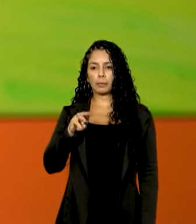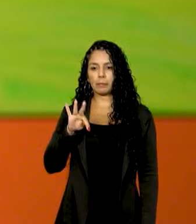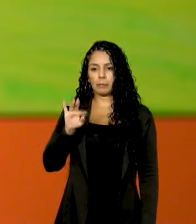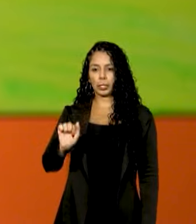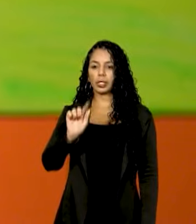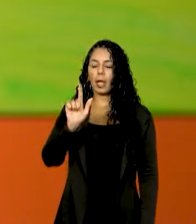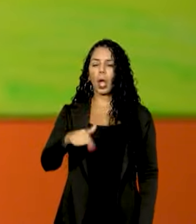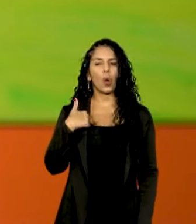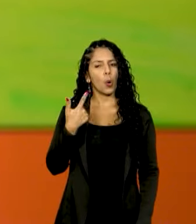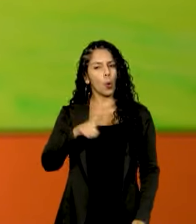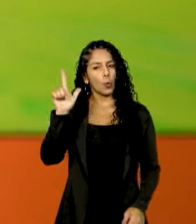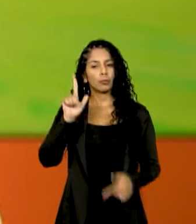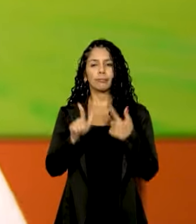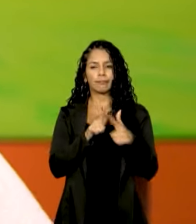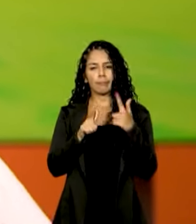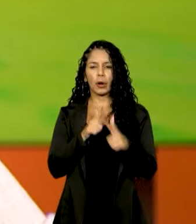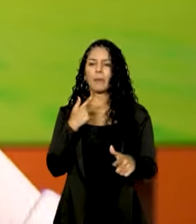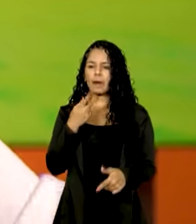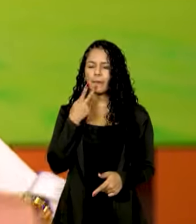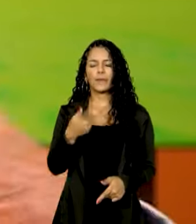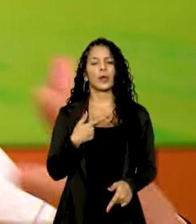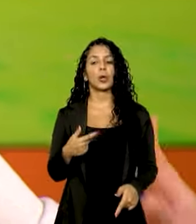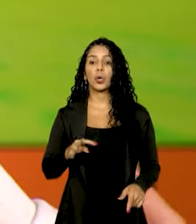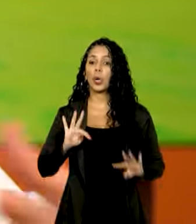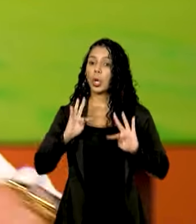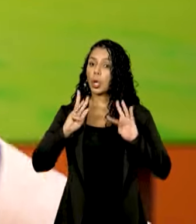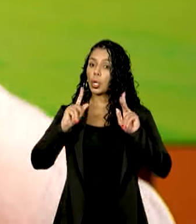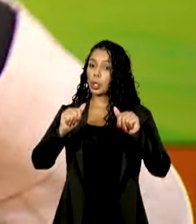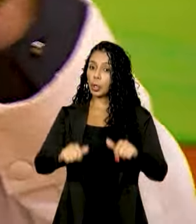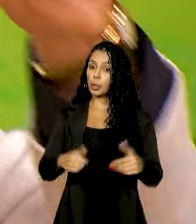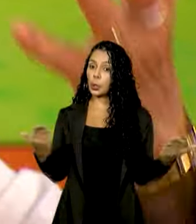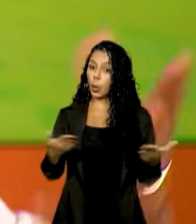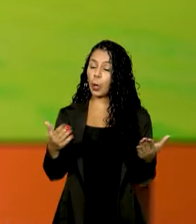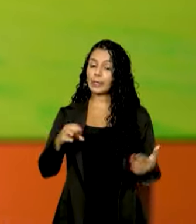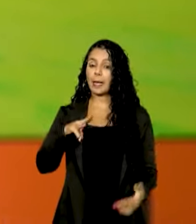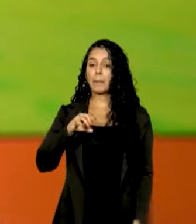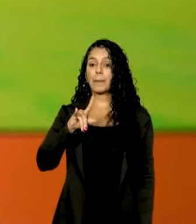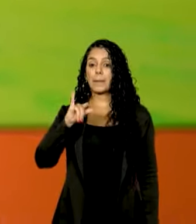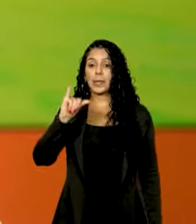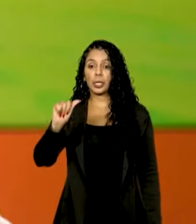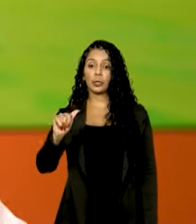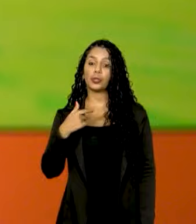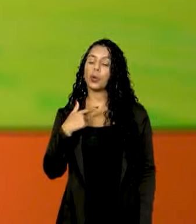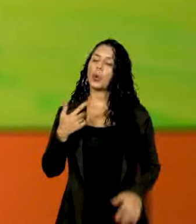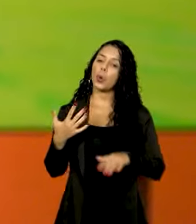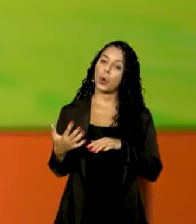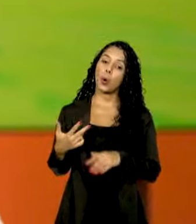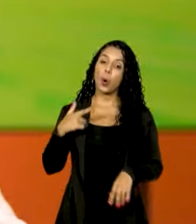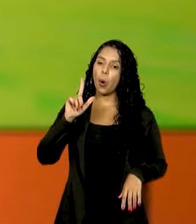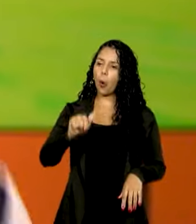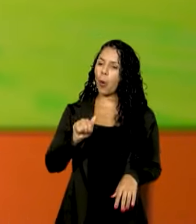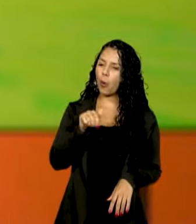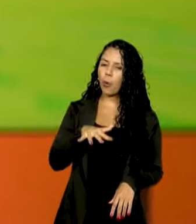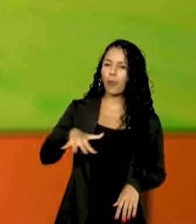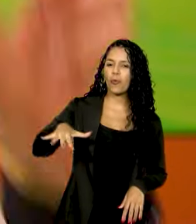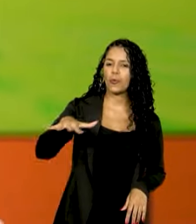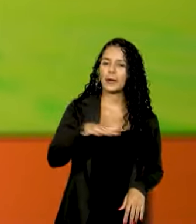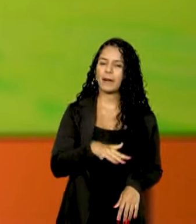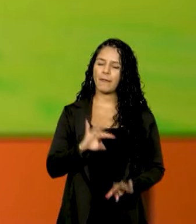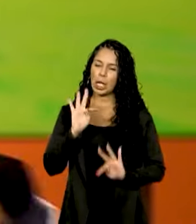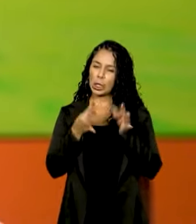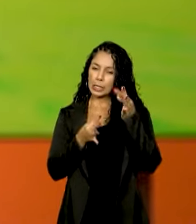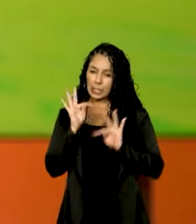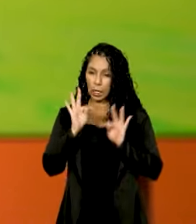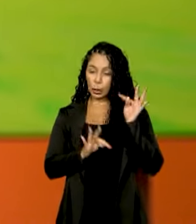já ia falar, que toda a grande mídia ou, vamos supor, o mundo informatizado com as